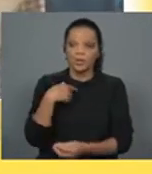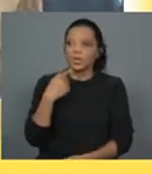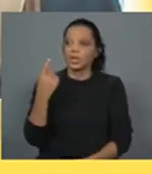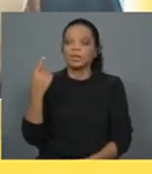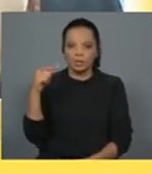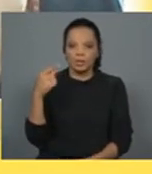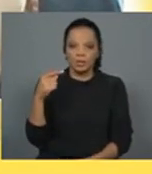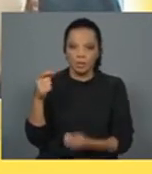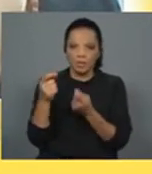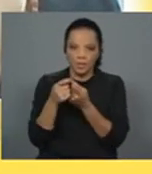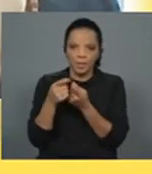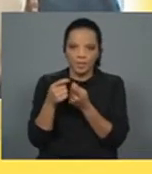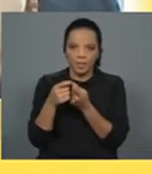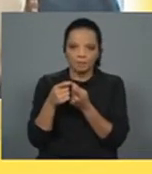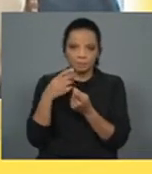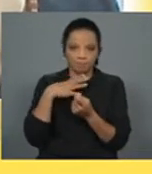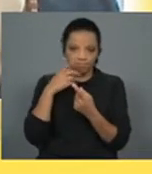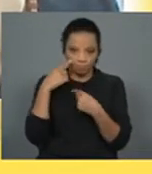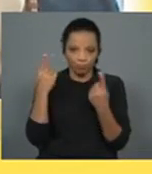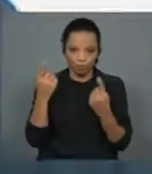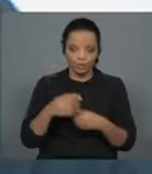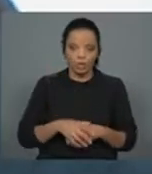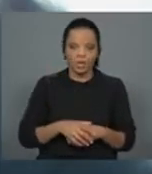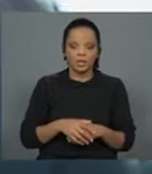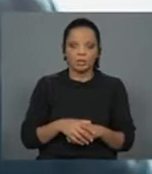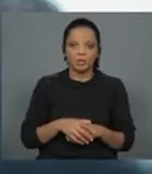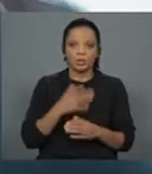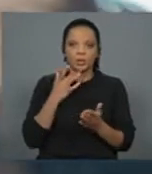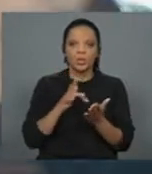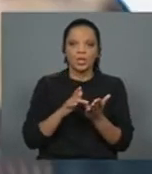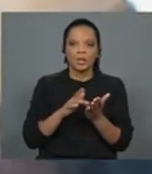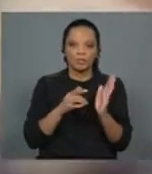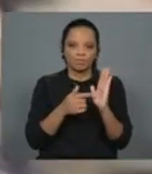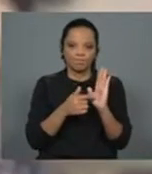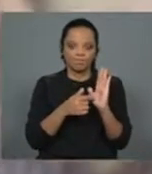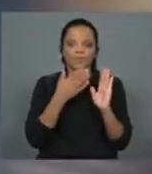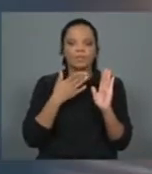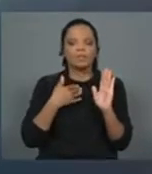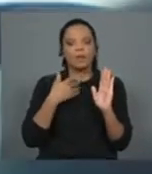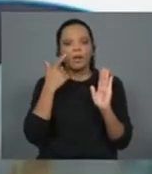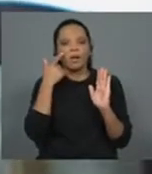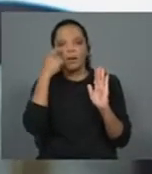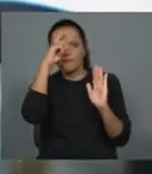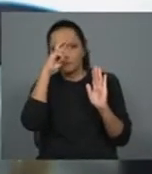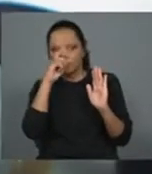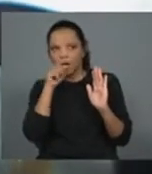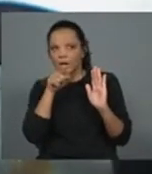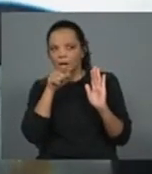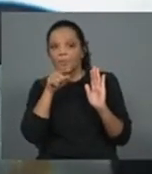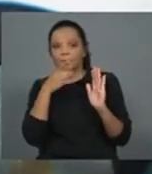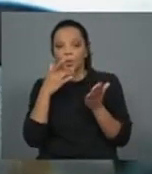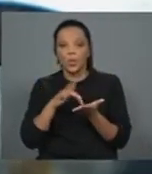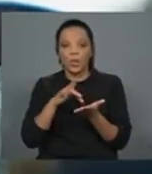Tenho aqui ao pé de mim. Portanto. Se quiser mostrar a capa para que nós fiquemos com a memória visual, o